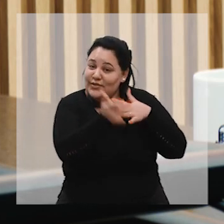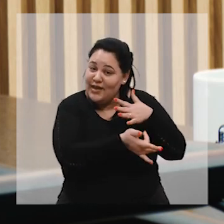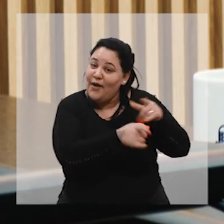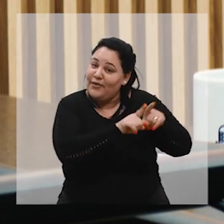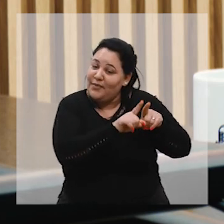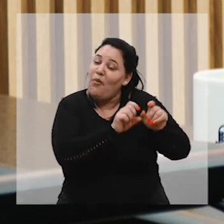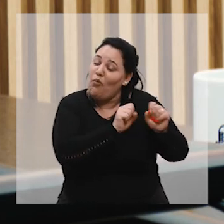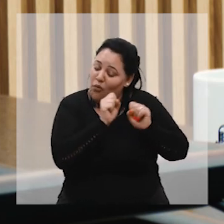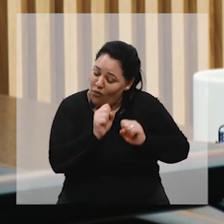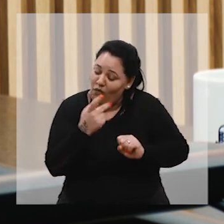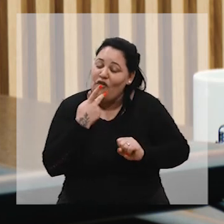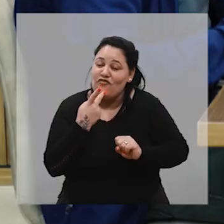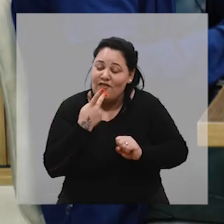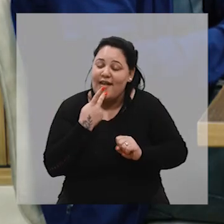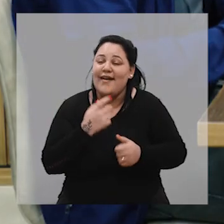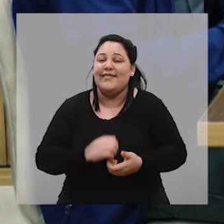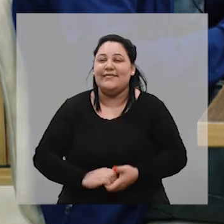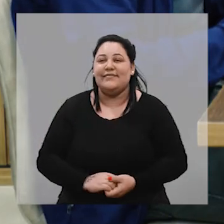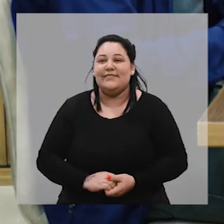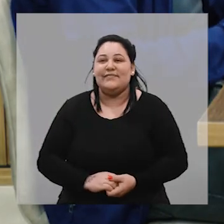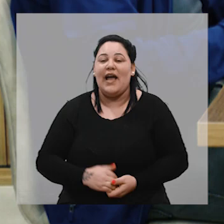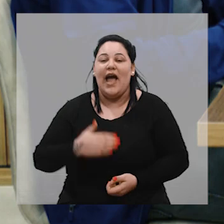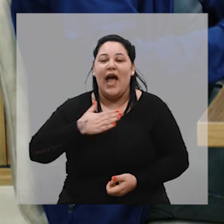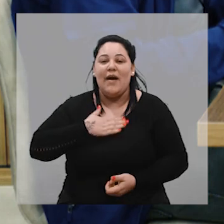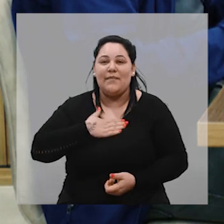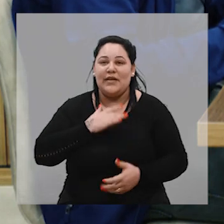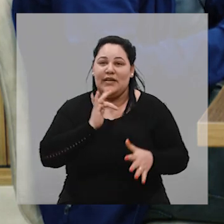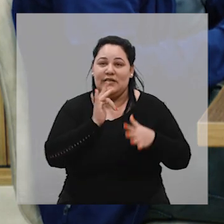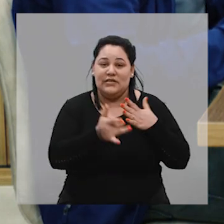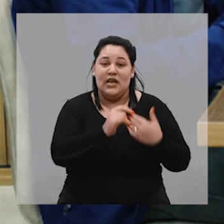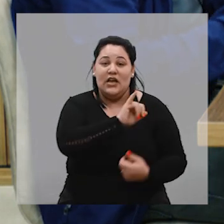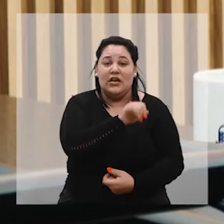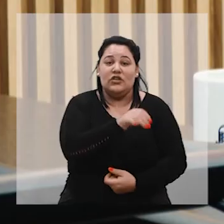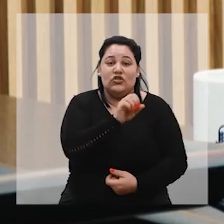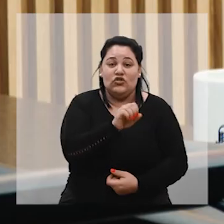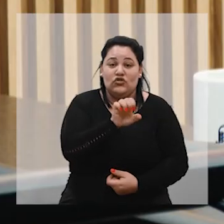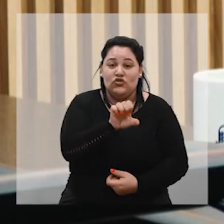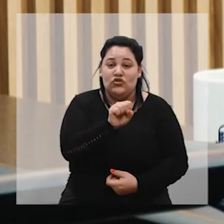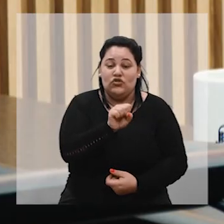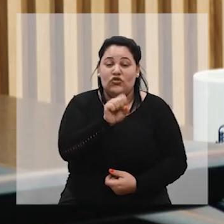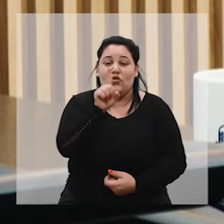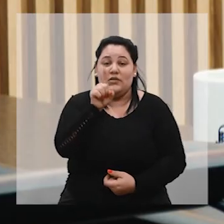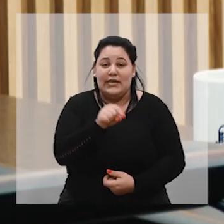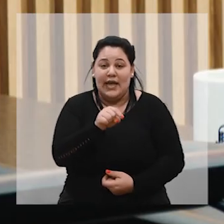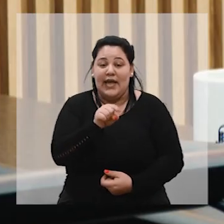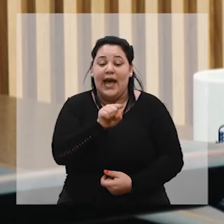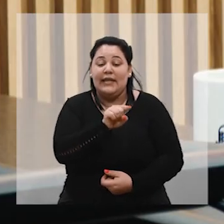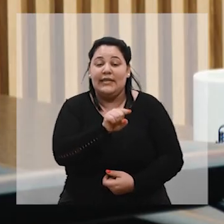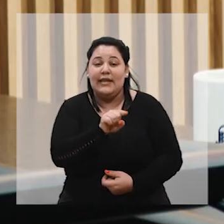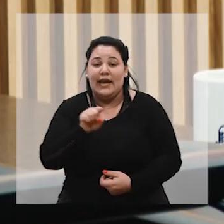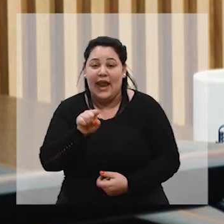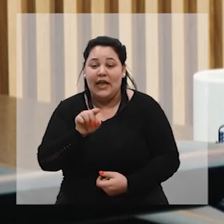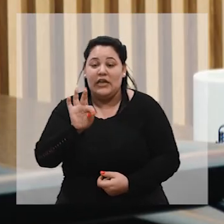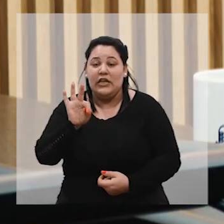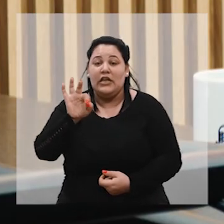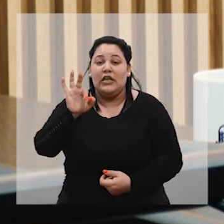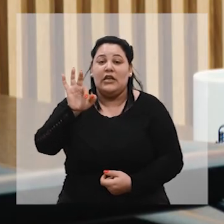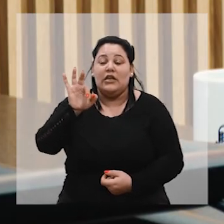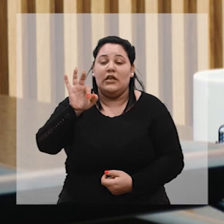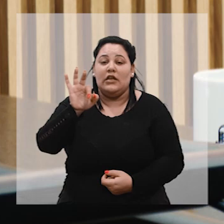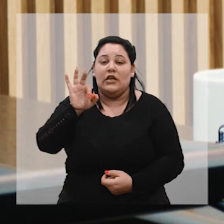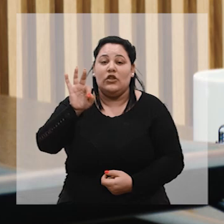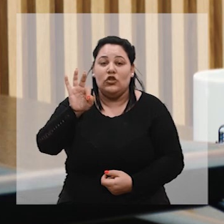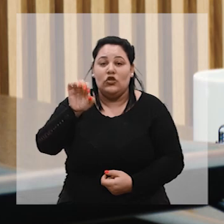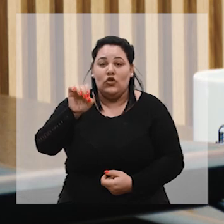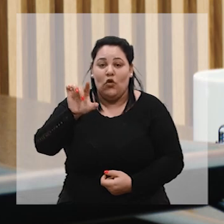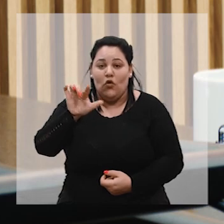daqui a pouco. Pode falar, inclusive, tuas redes sociais. Posso falar? Claro, Posso fique à vontade. A minha rede social é José_Tolfo, tá? Pra galera que quer acompanhar.